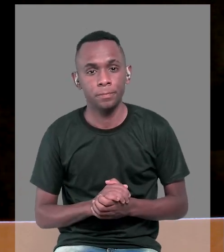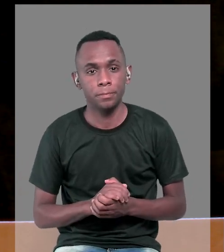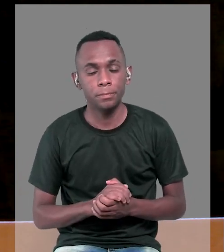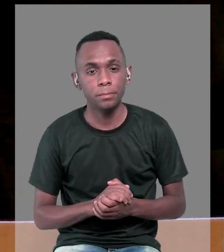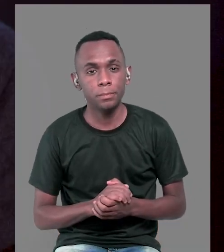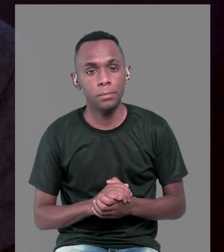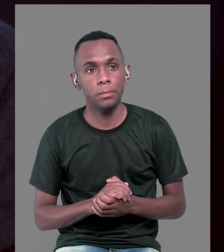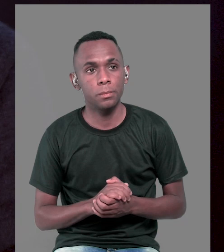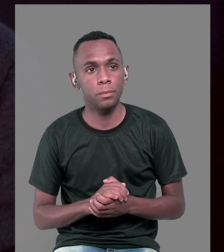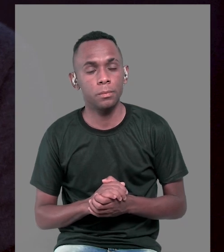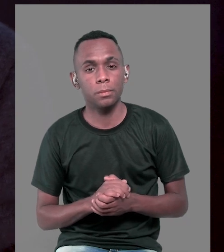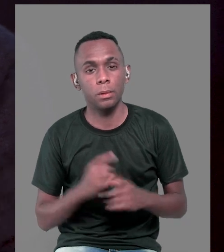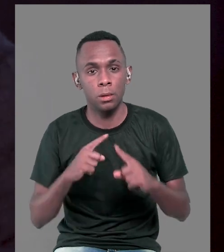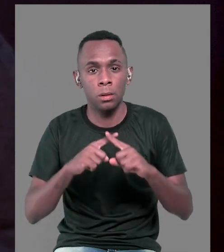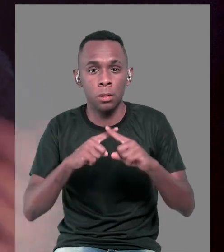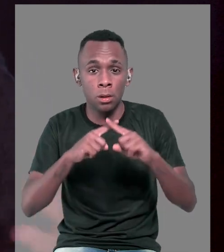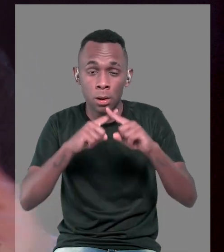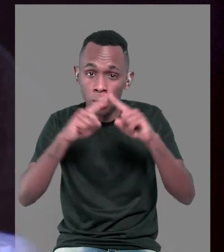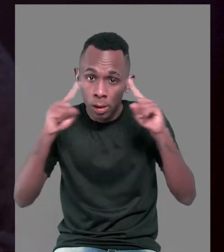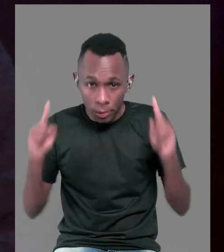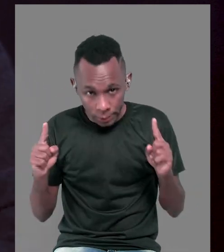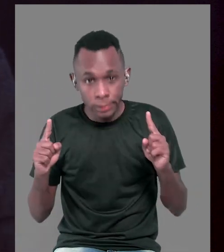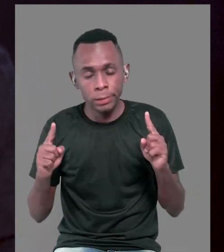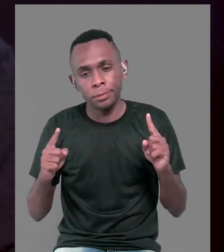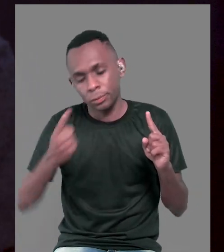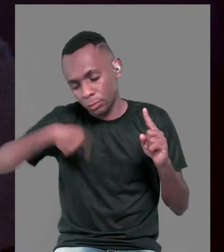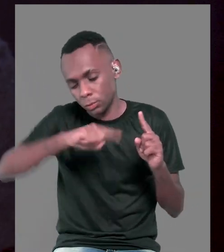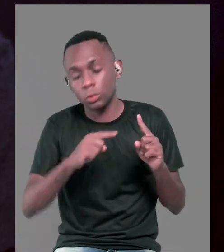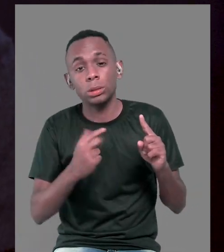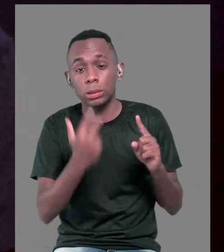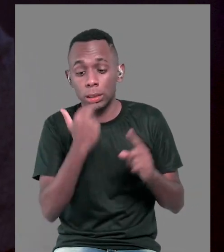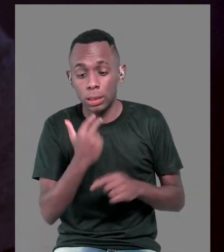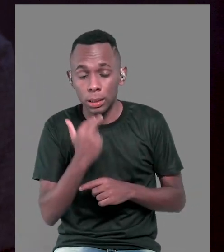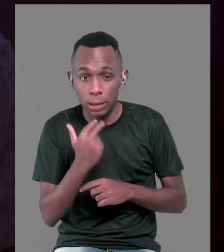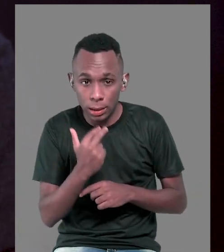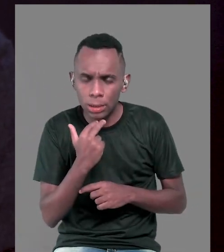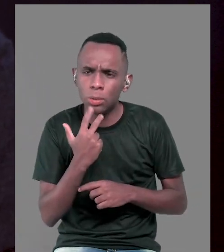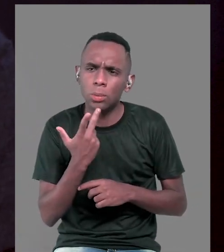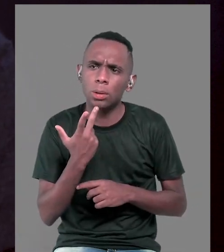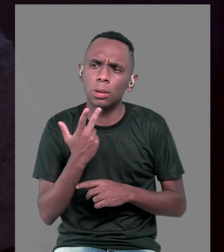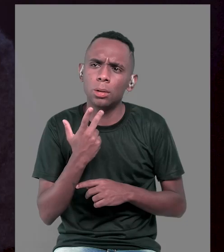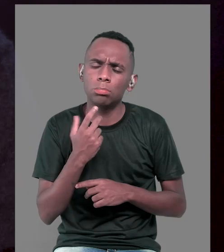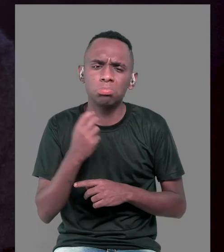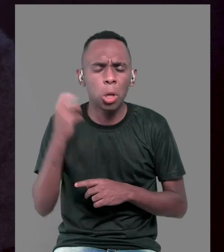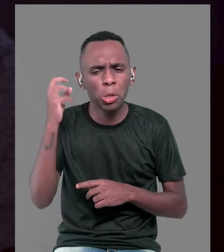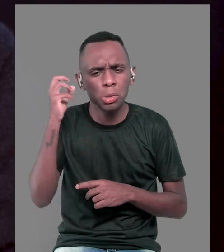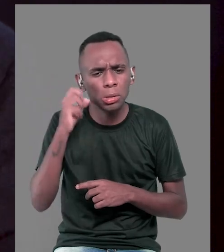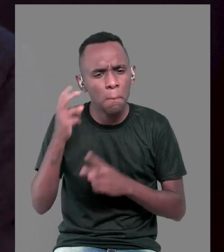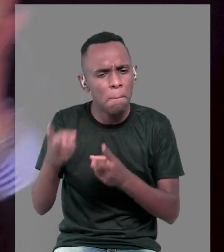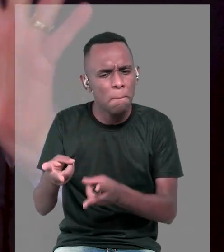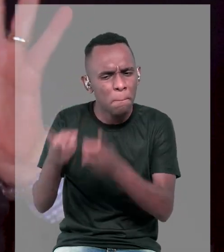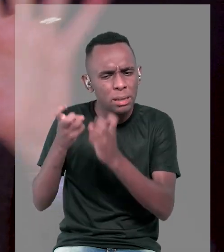Mas, nos dias que correm e com o nosso linguajar, quando a gente escuta essa expressão, a